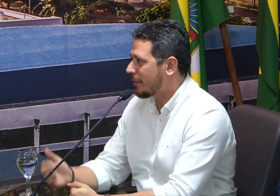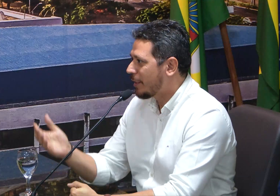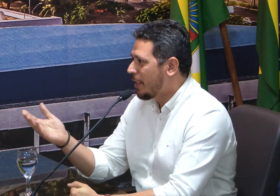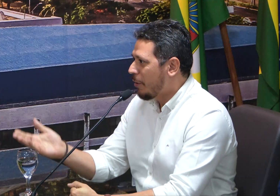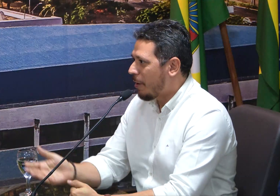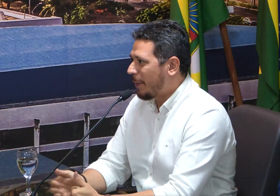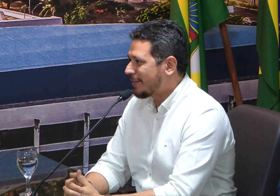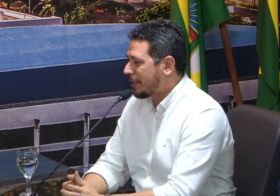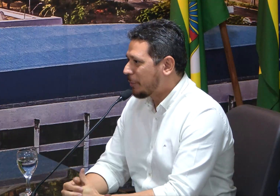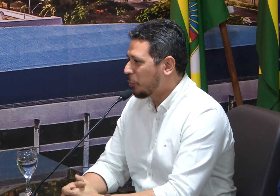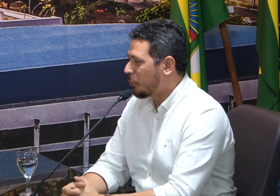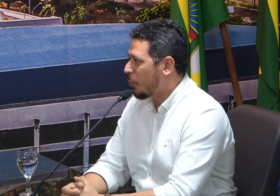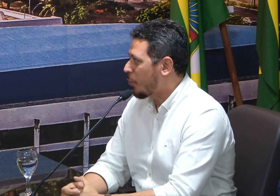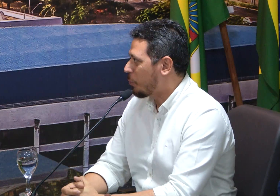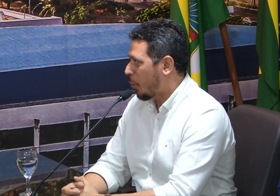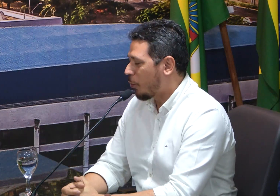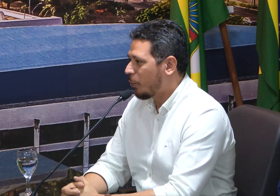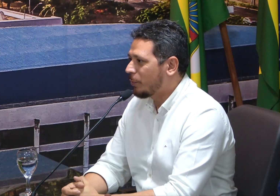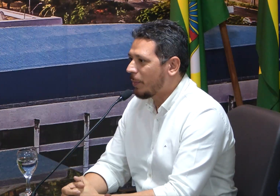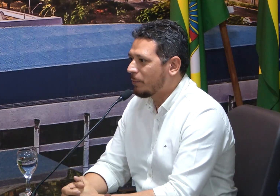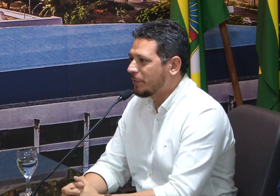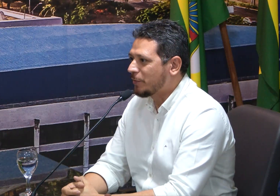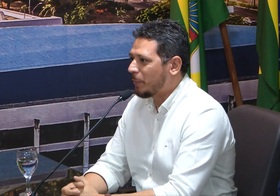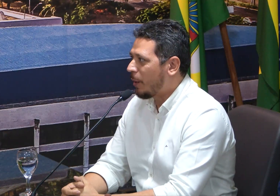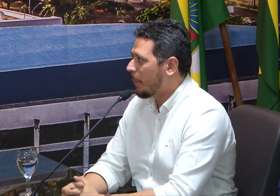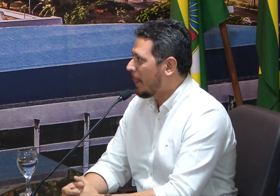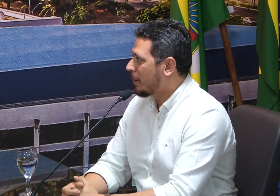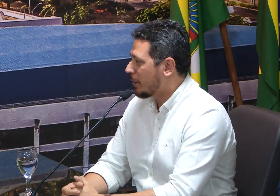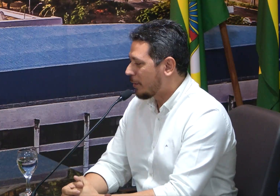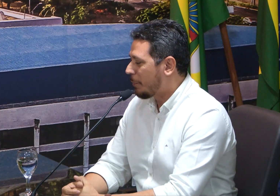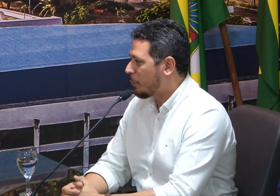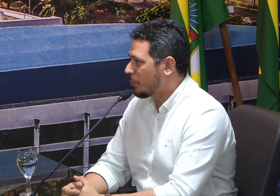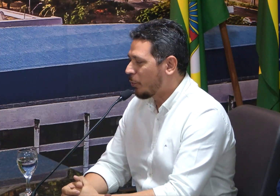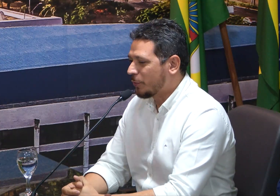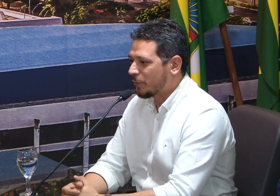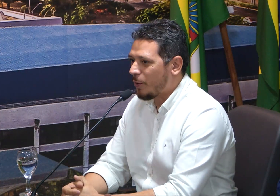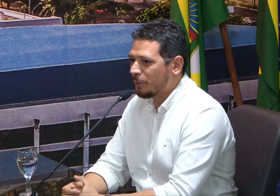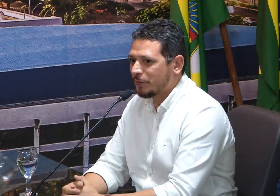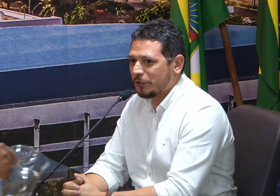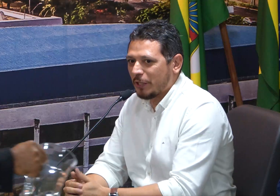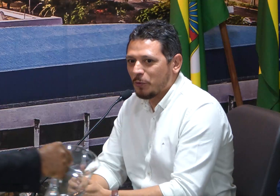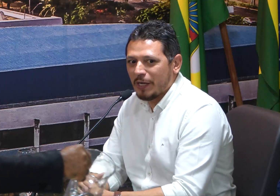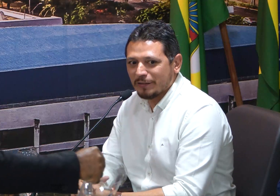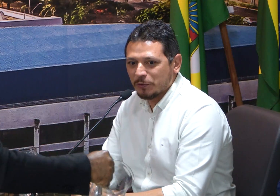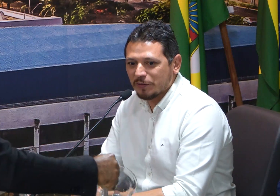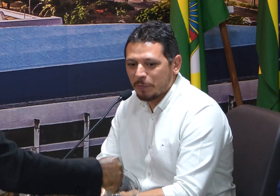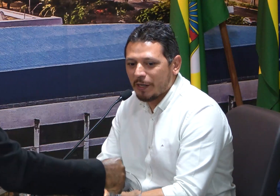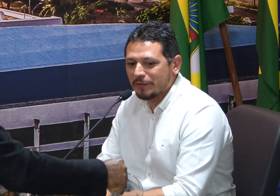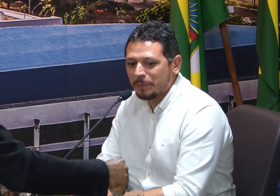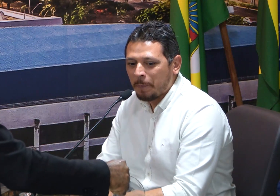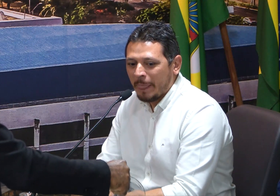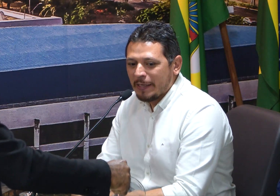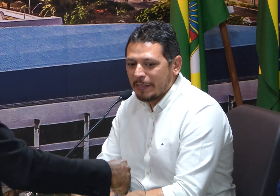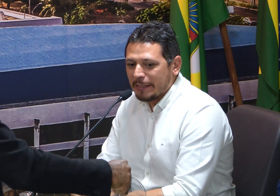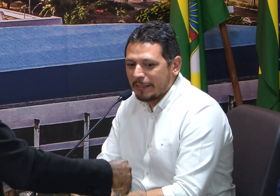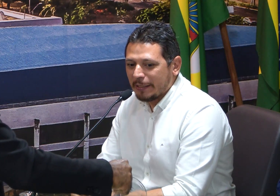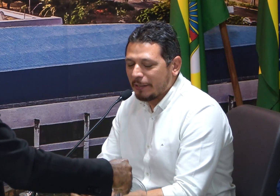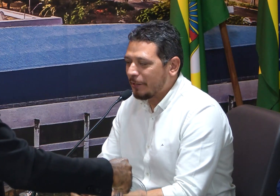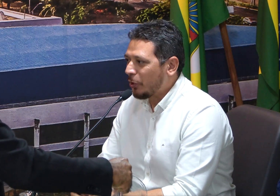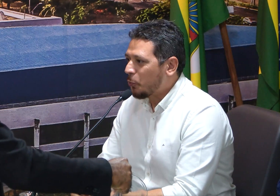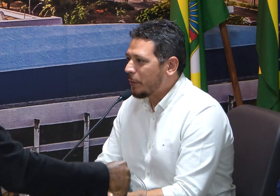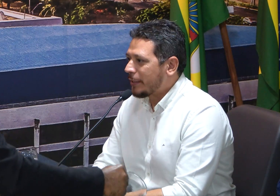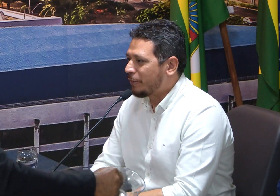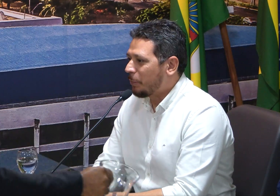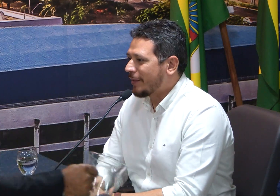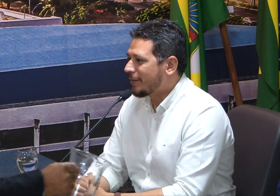temos aí uma parceria muito boa com o PROCON municipal e também com outros órgãos estaduais e municipais. Quem